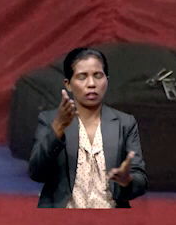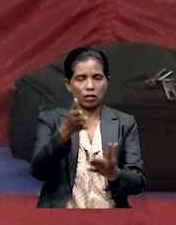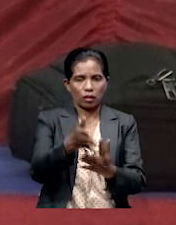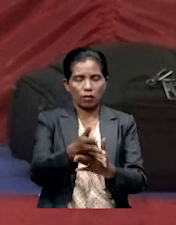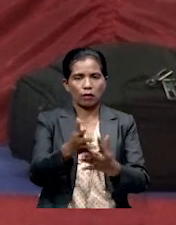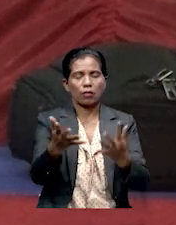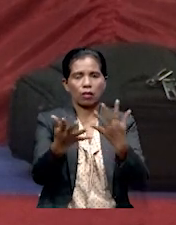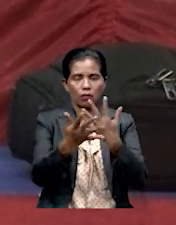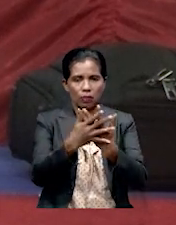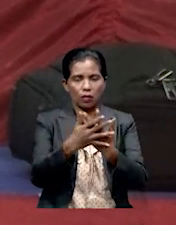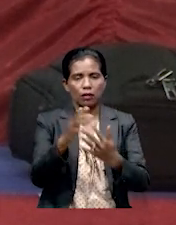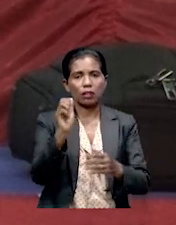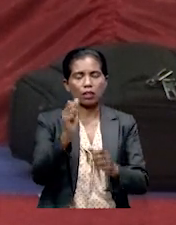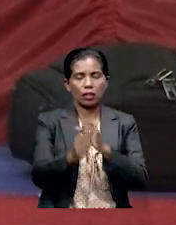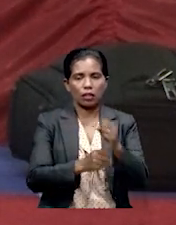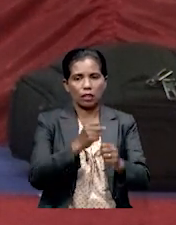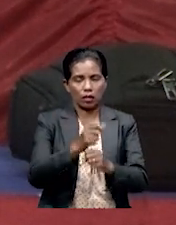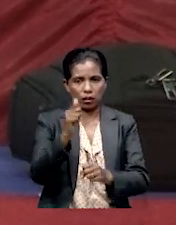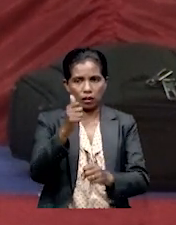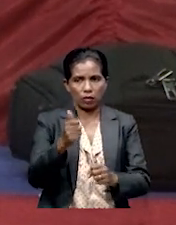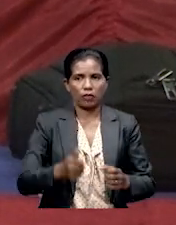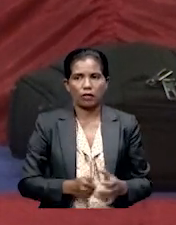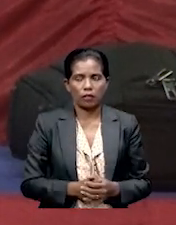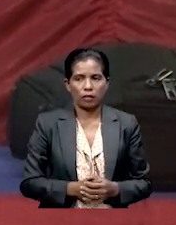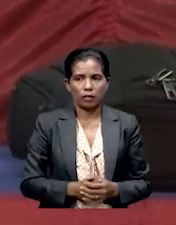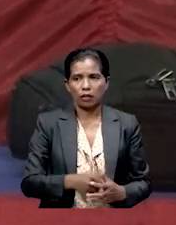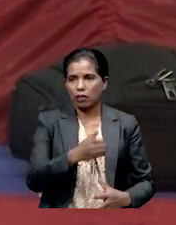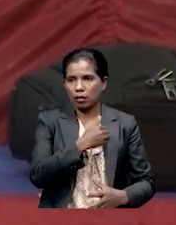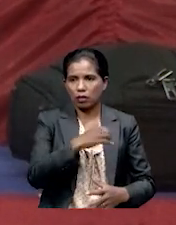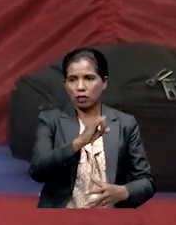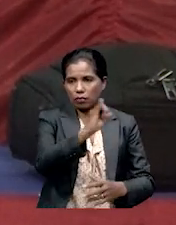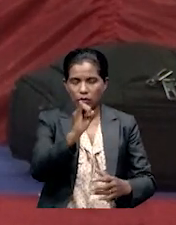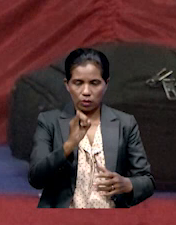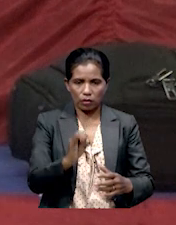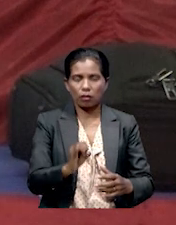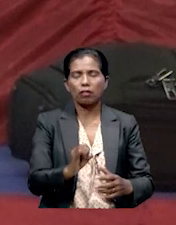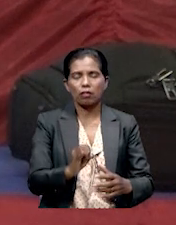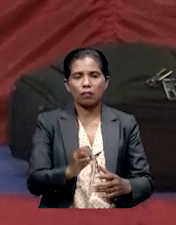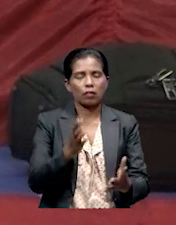A área de instrução da ministra de investigação estava na cadeia 10